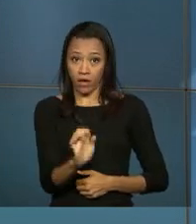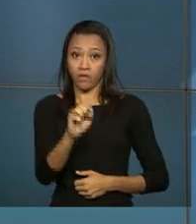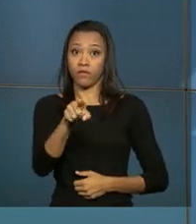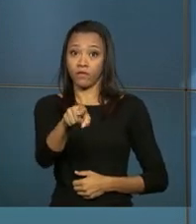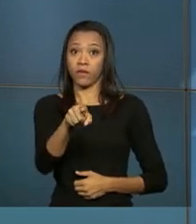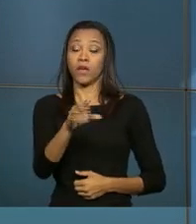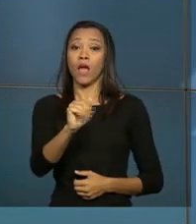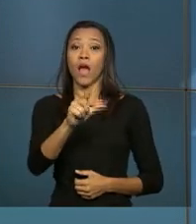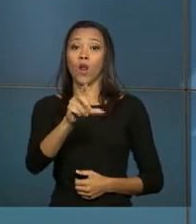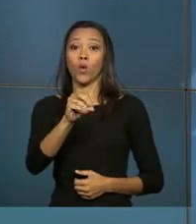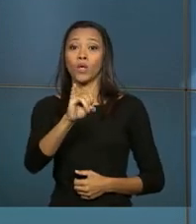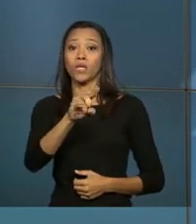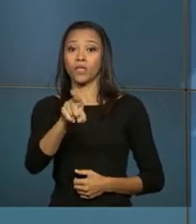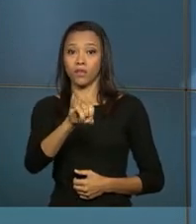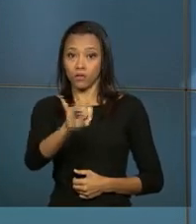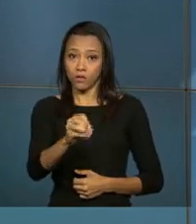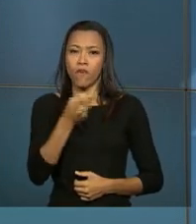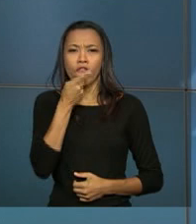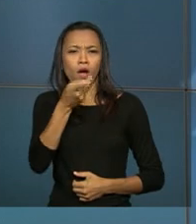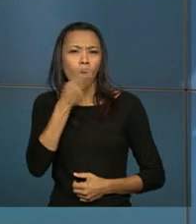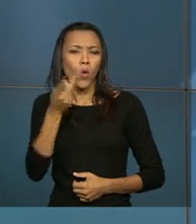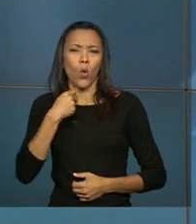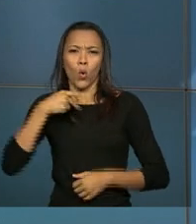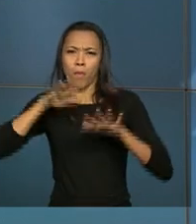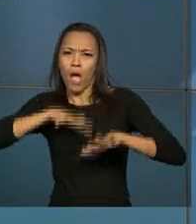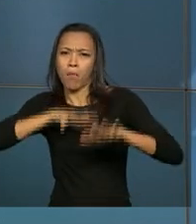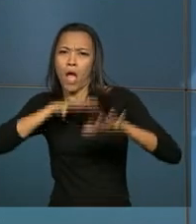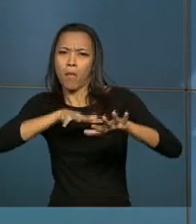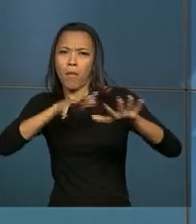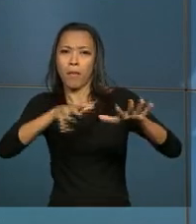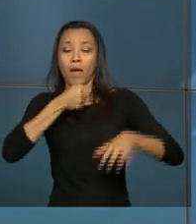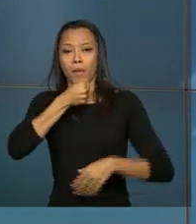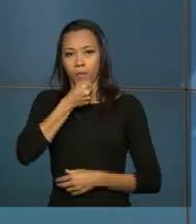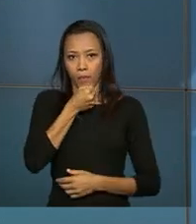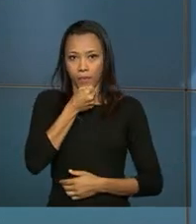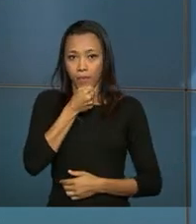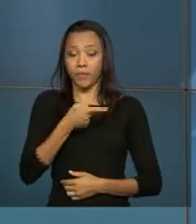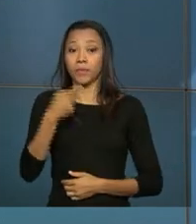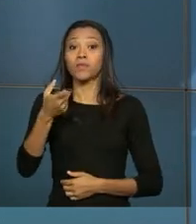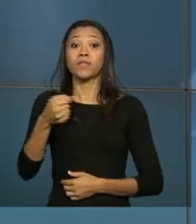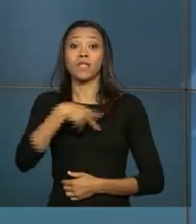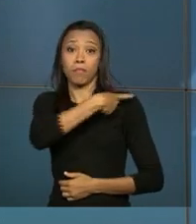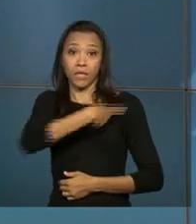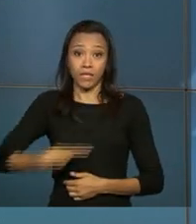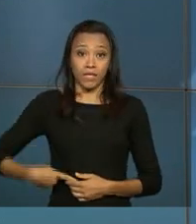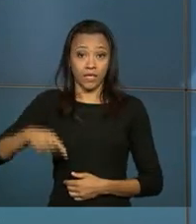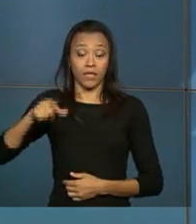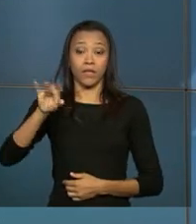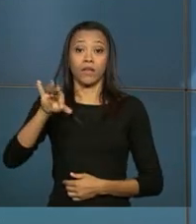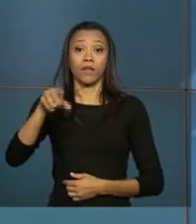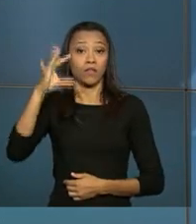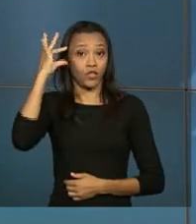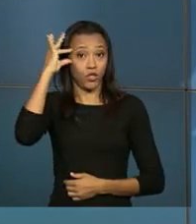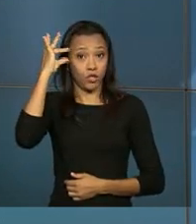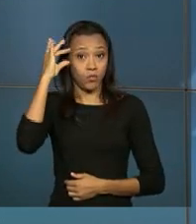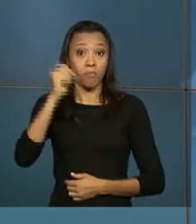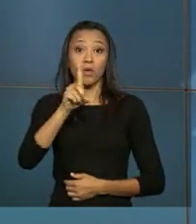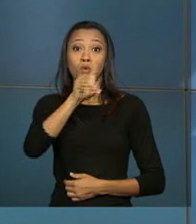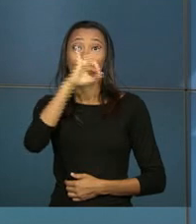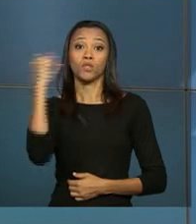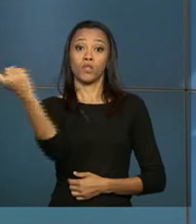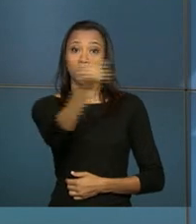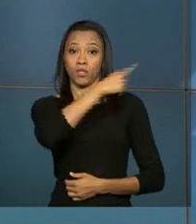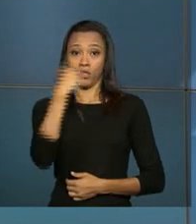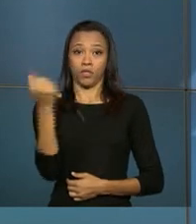aloizio Mercadante ele comentou as manifestações ao pronunciamento da presidenta Dilma Rousseff pelo Dia Internacional da Mulher neste